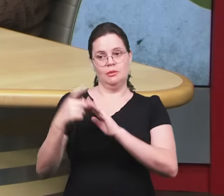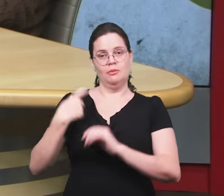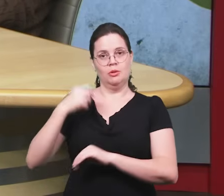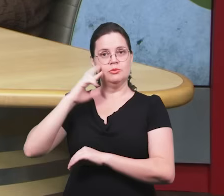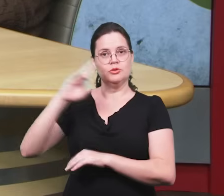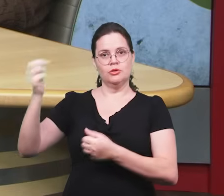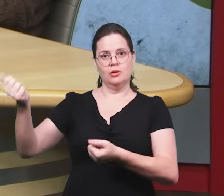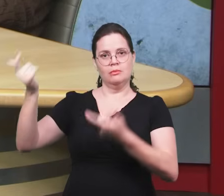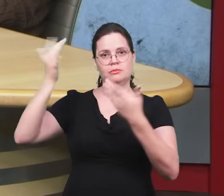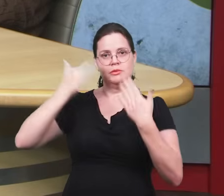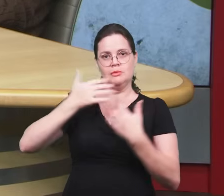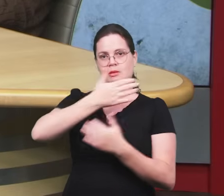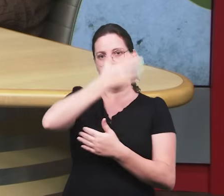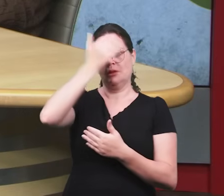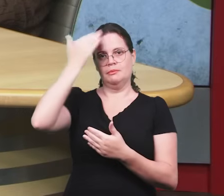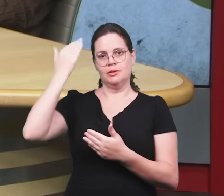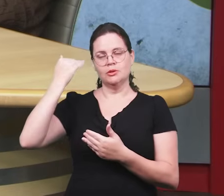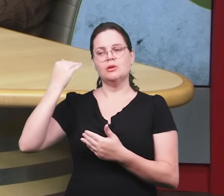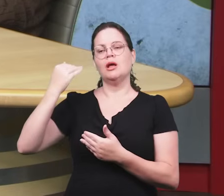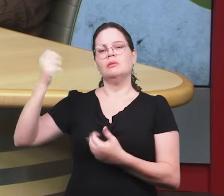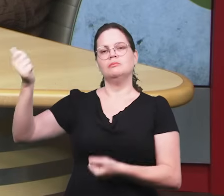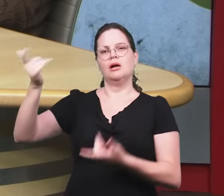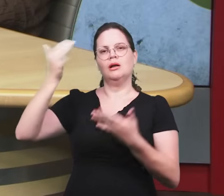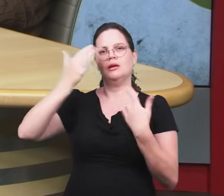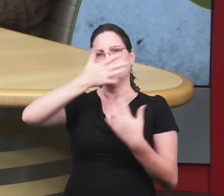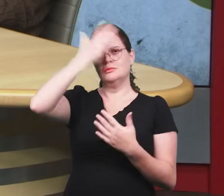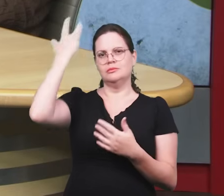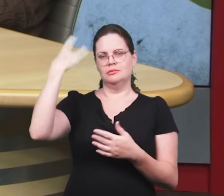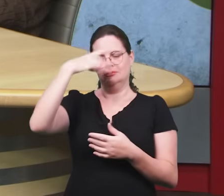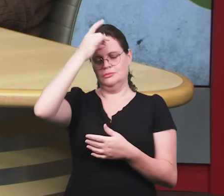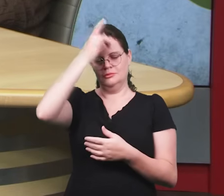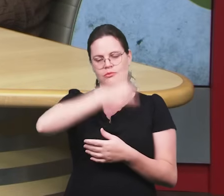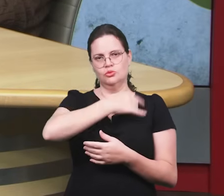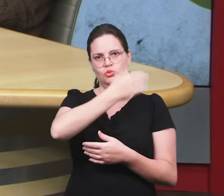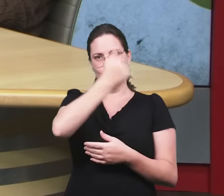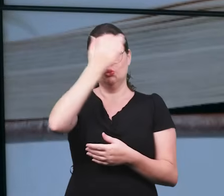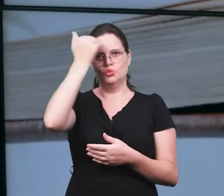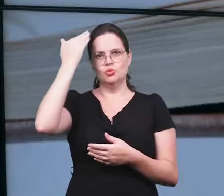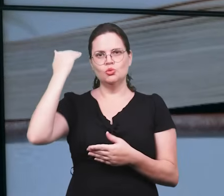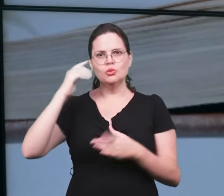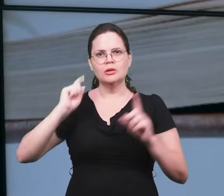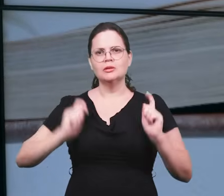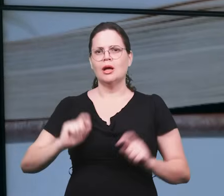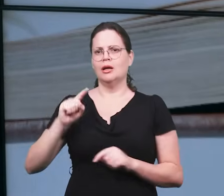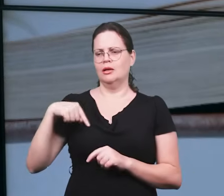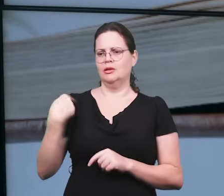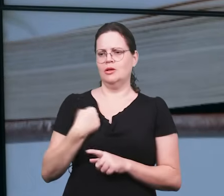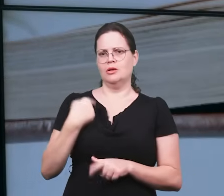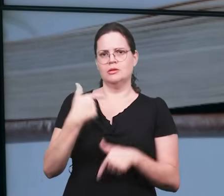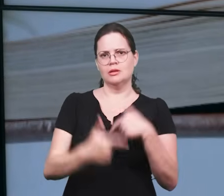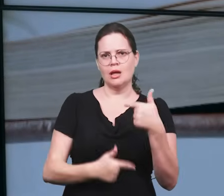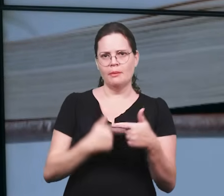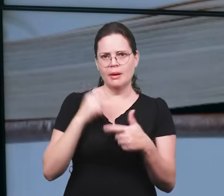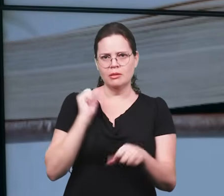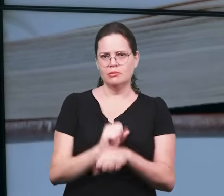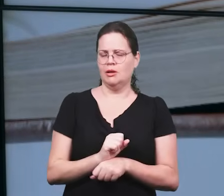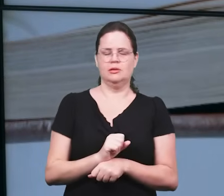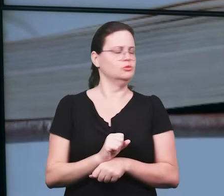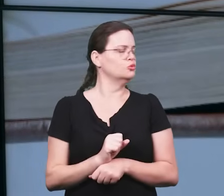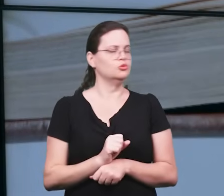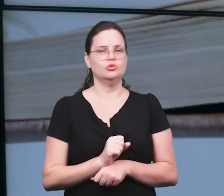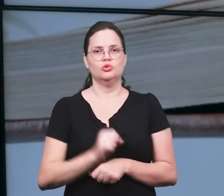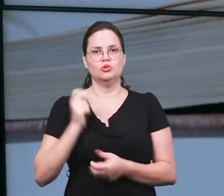o Espírito Santo de Deus nos enche dessa sabedoria. O nosso trabalho, ele não cessa, ele é